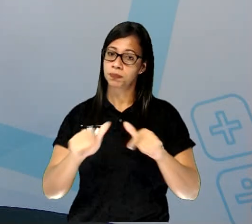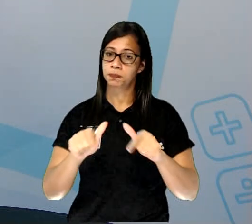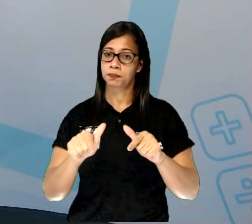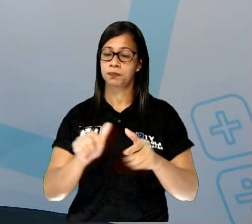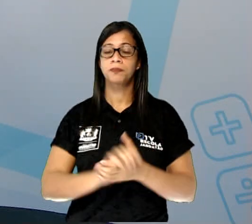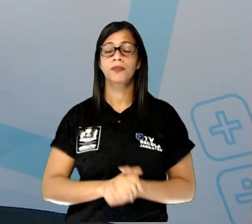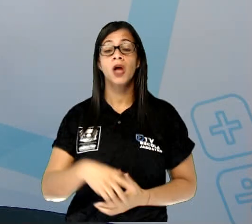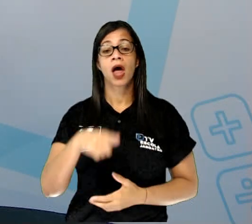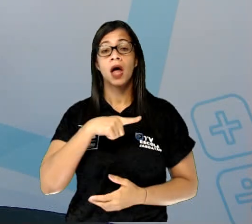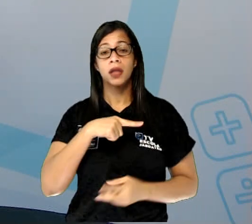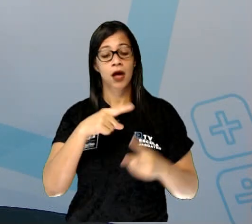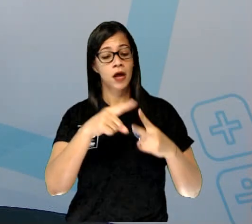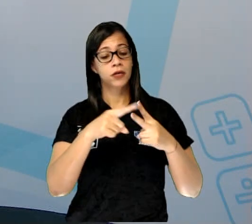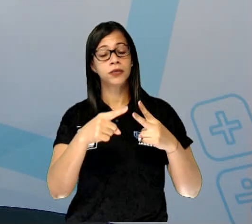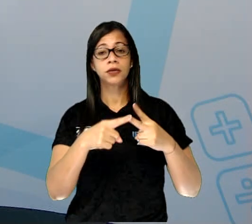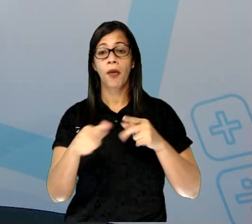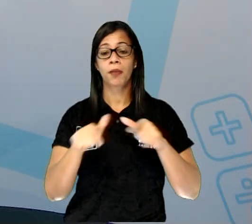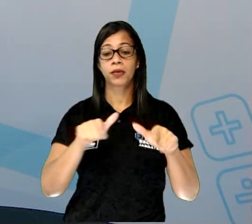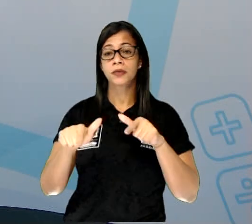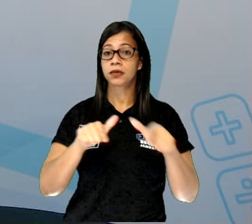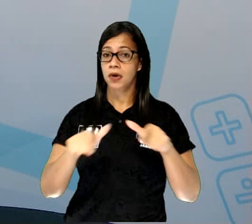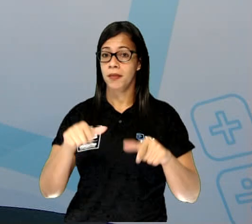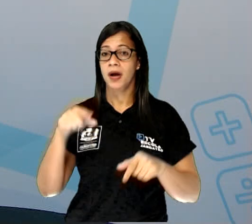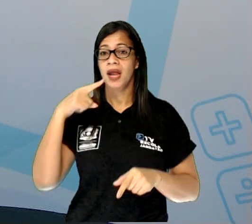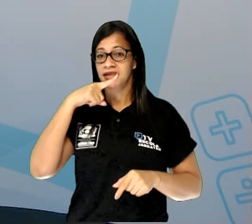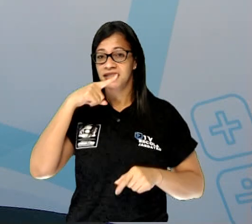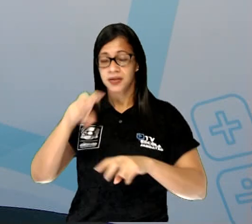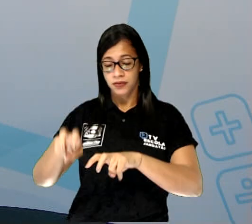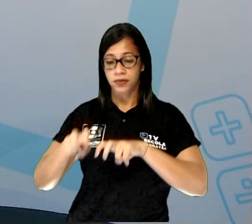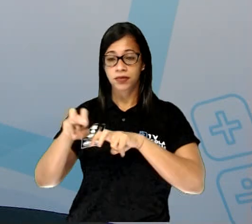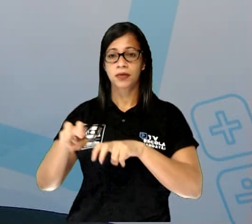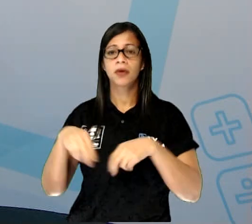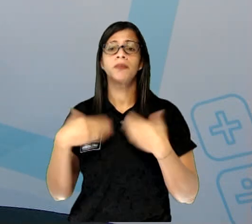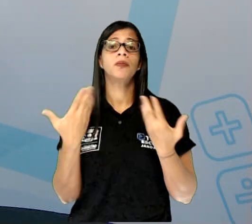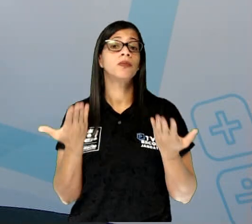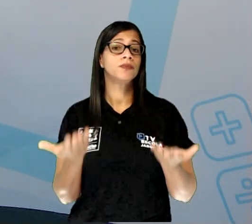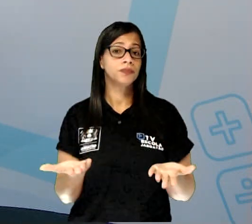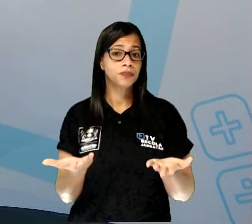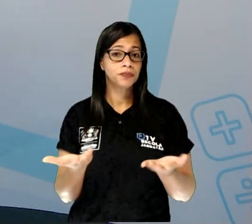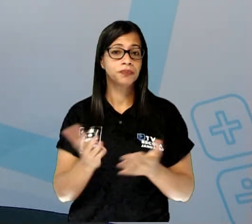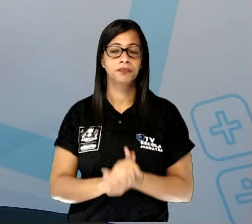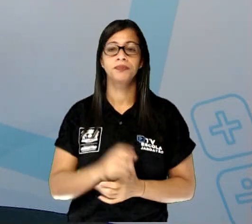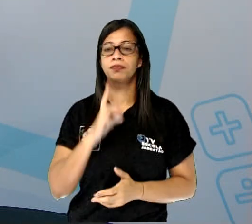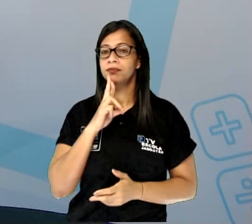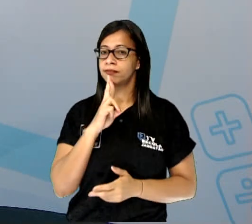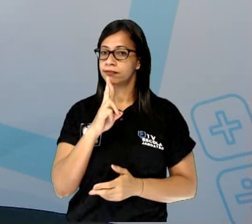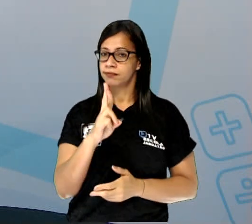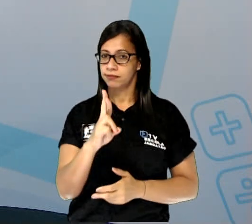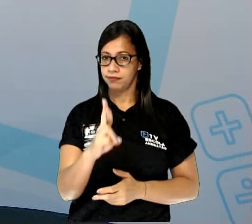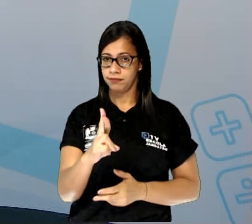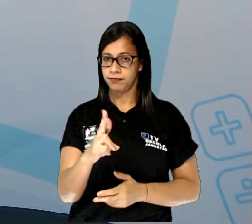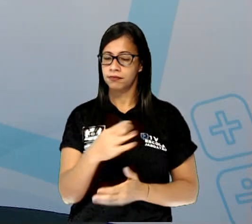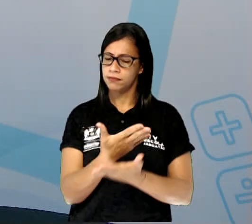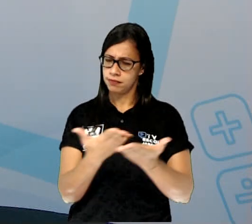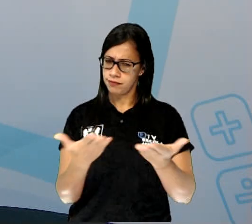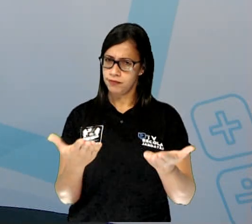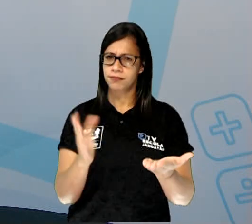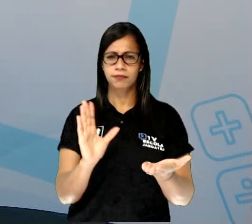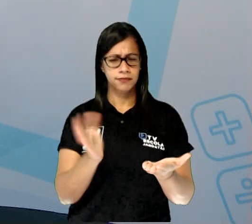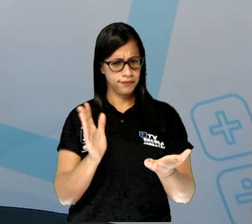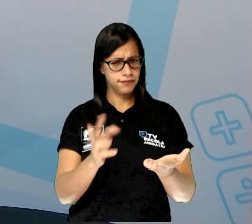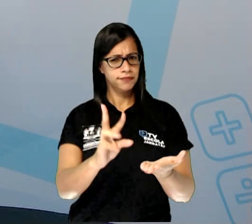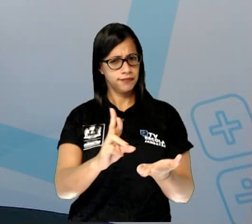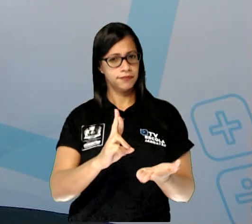duas formas de trabalho desempenhadas nos engenhos. Quais eram? A gente, para responder, eu acredito que todos vocês devem ter acertado, mas